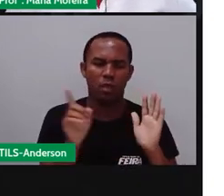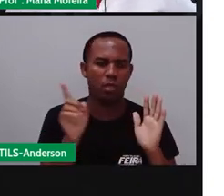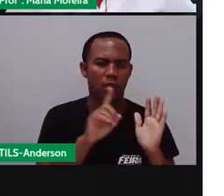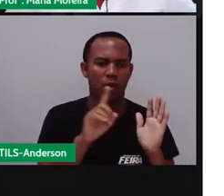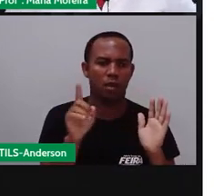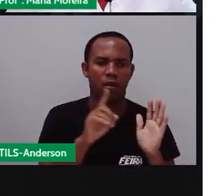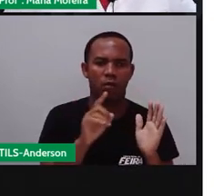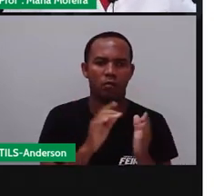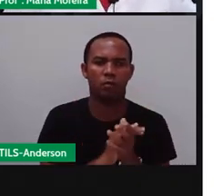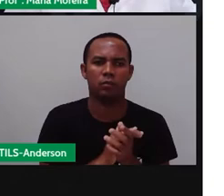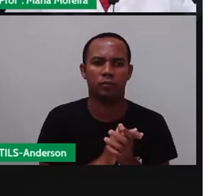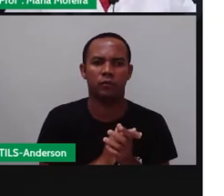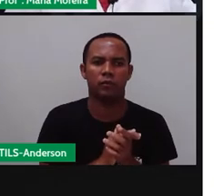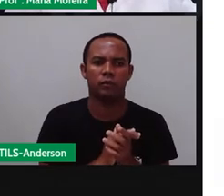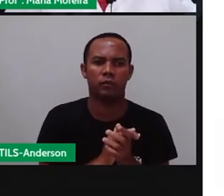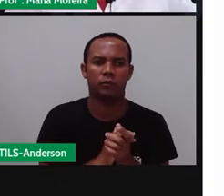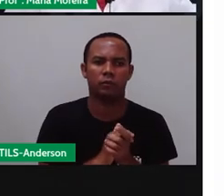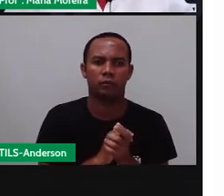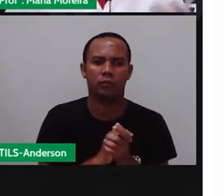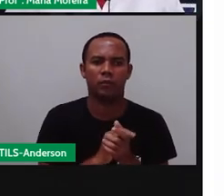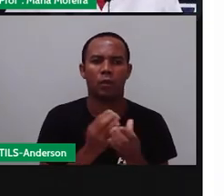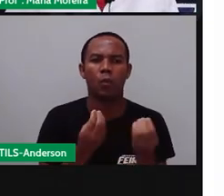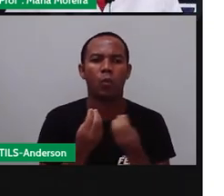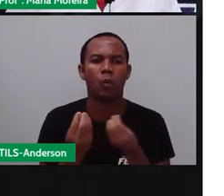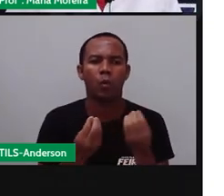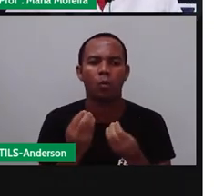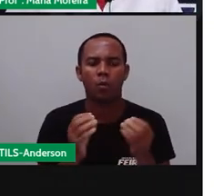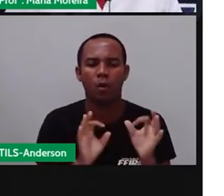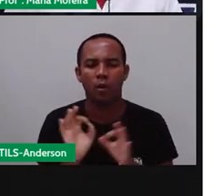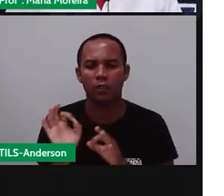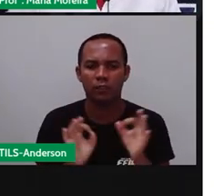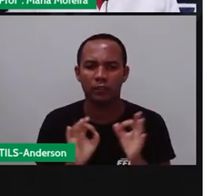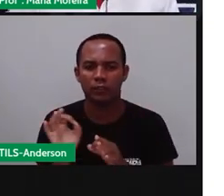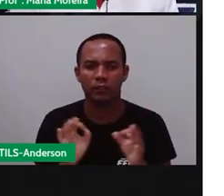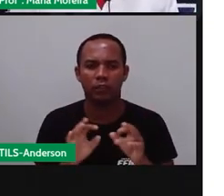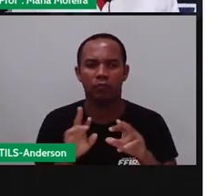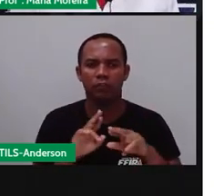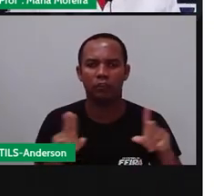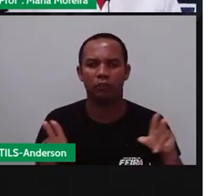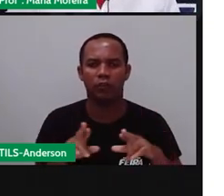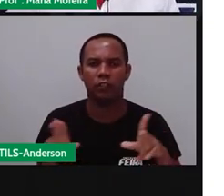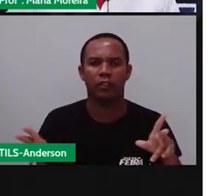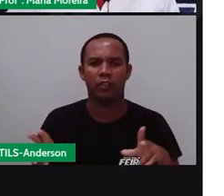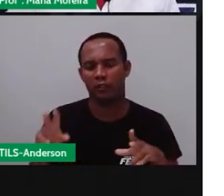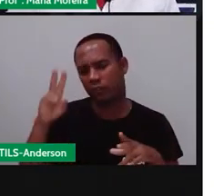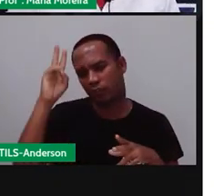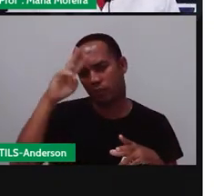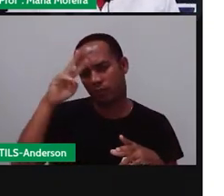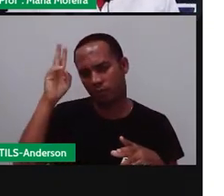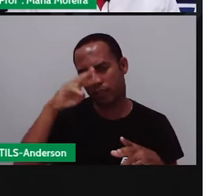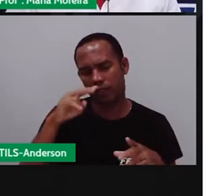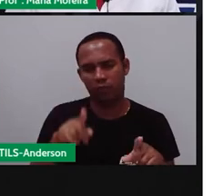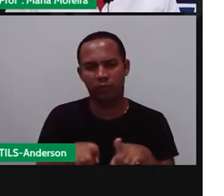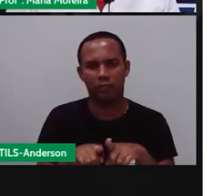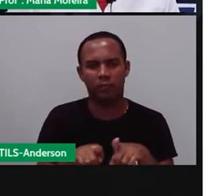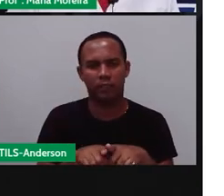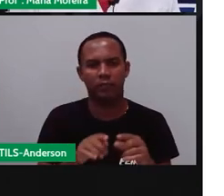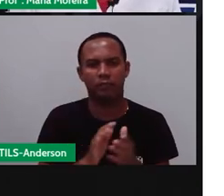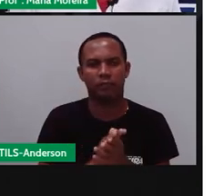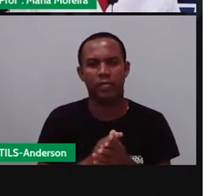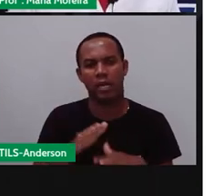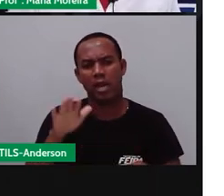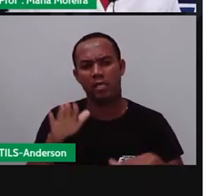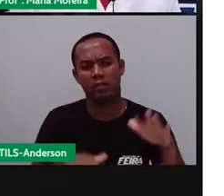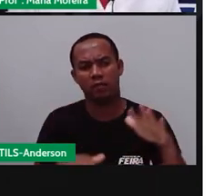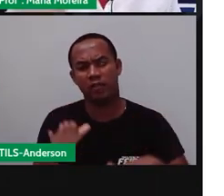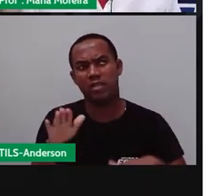coloca em ordem alfabética. A minha organização é diferente. Eu vou lembrando e vou anotando, certo? Às